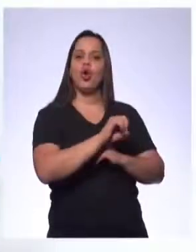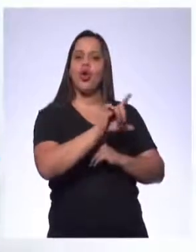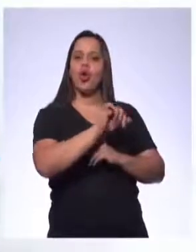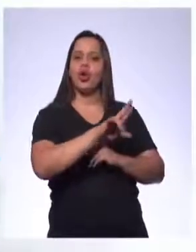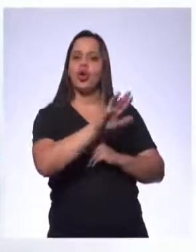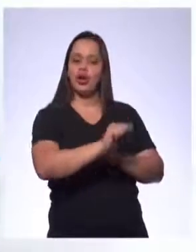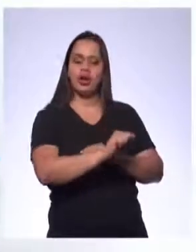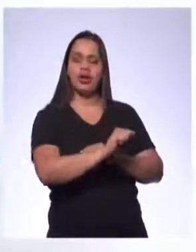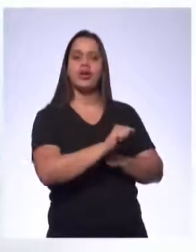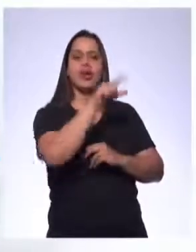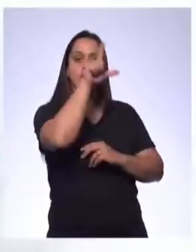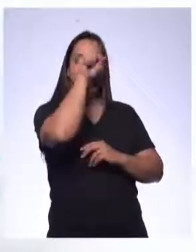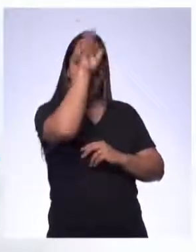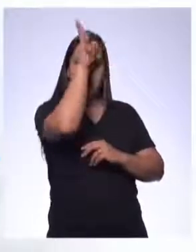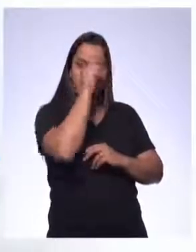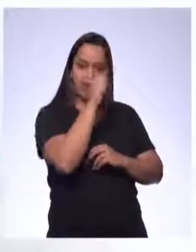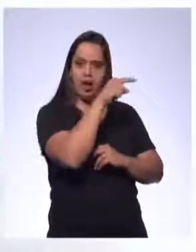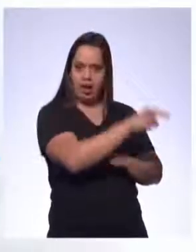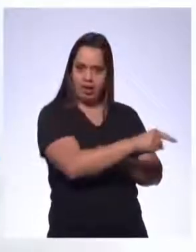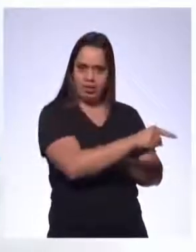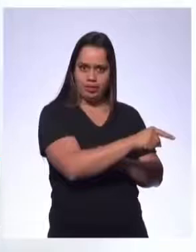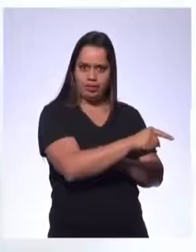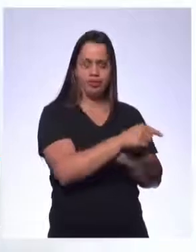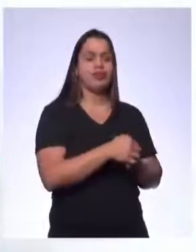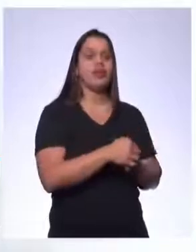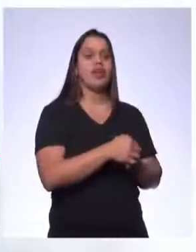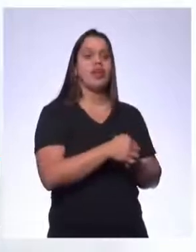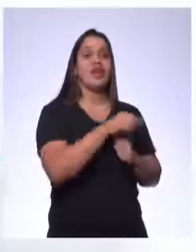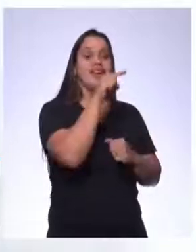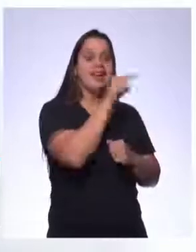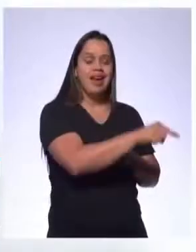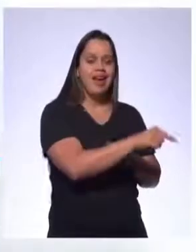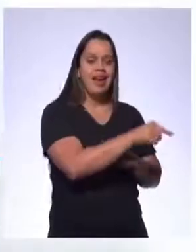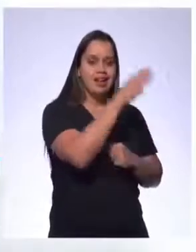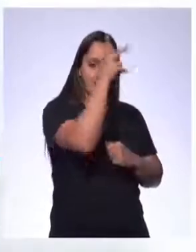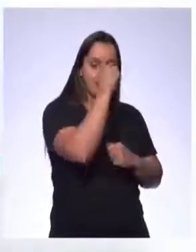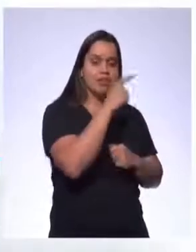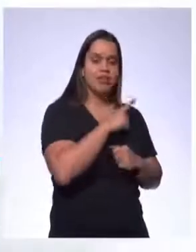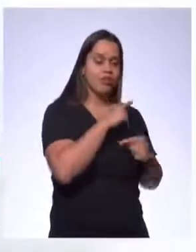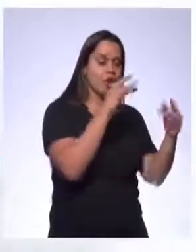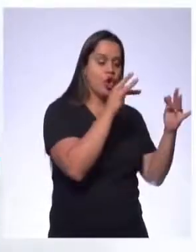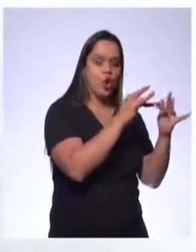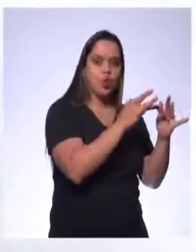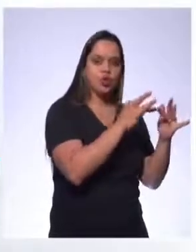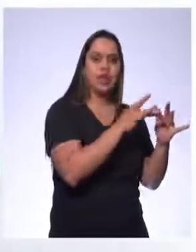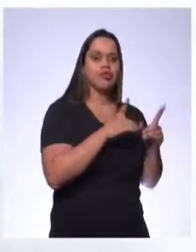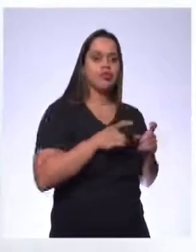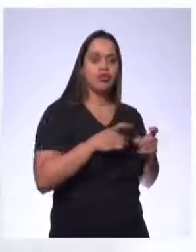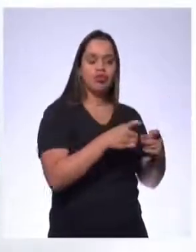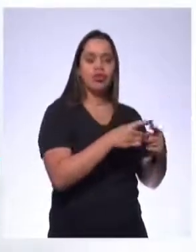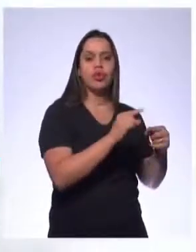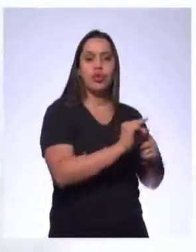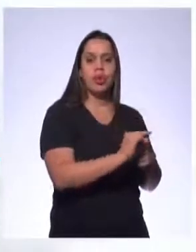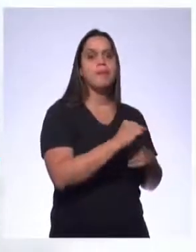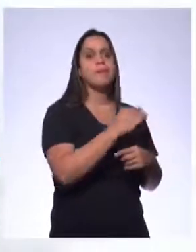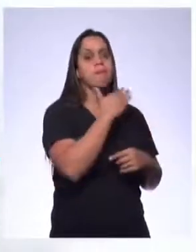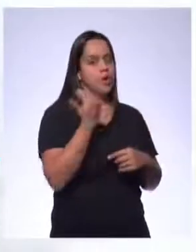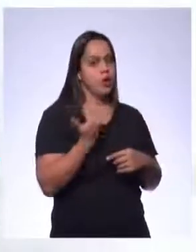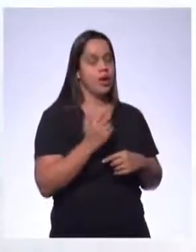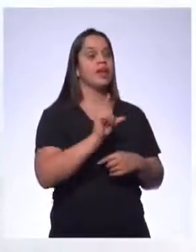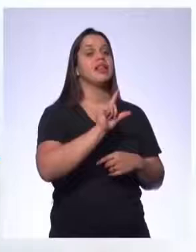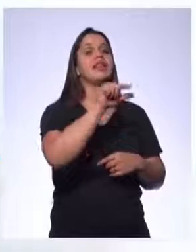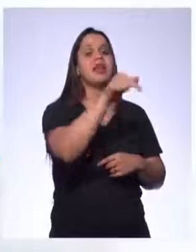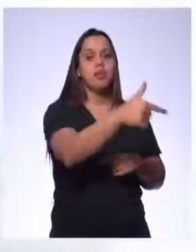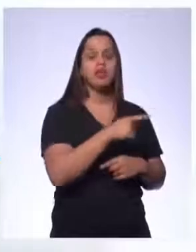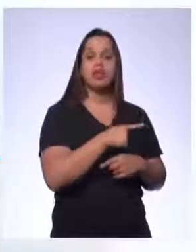algumas galinhas tiveram contato com bactérias mortas. E depois tiveram contatos com